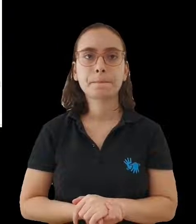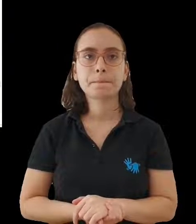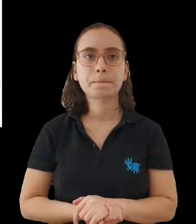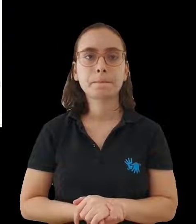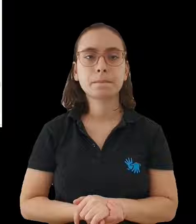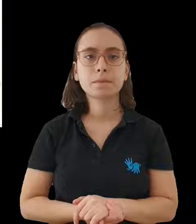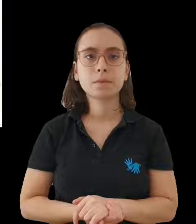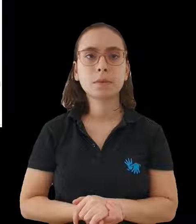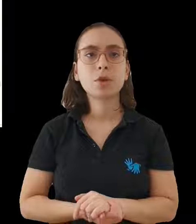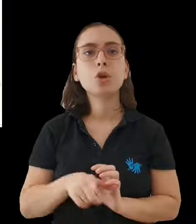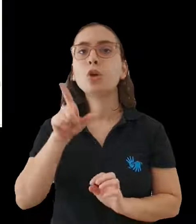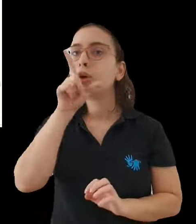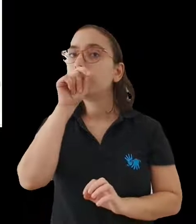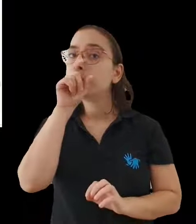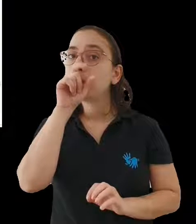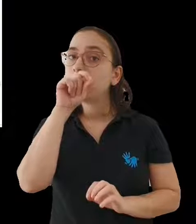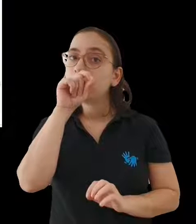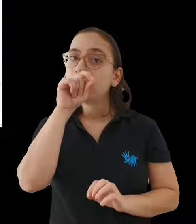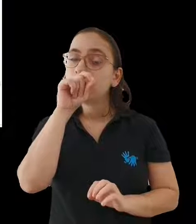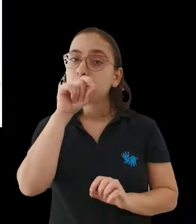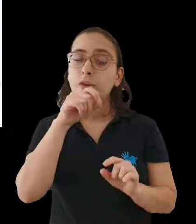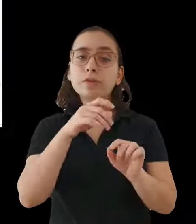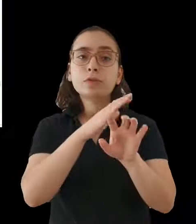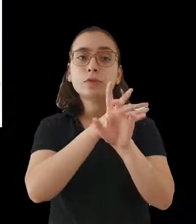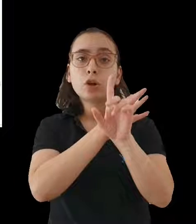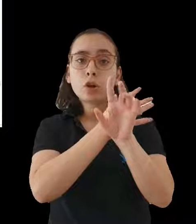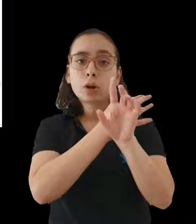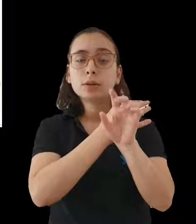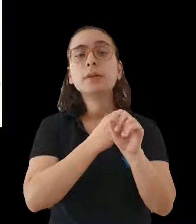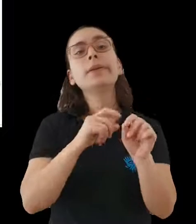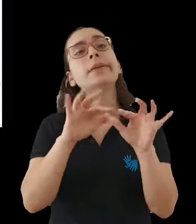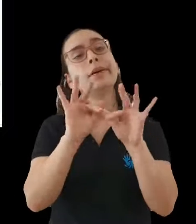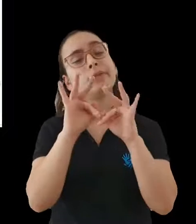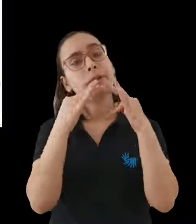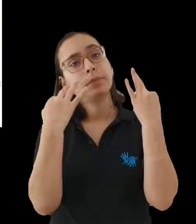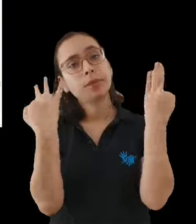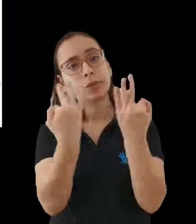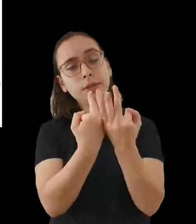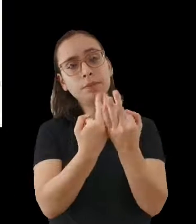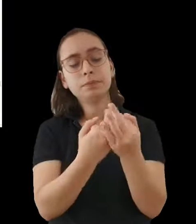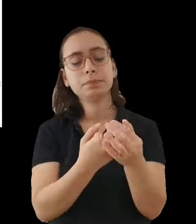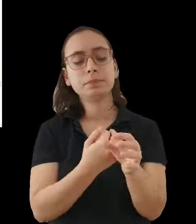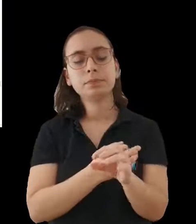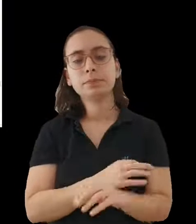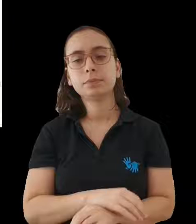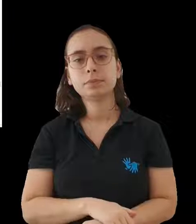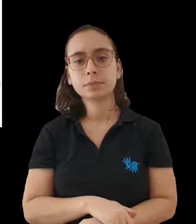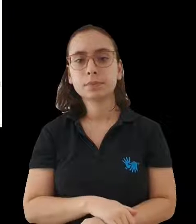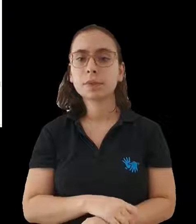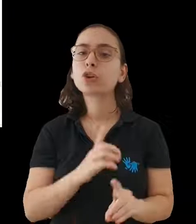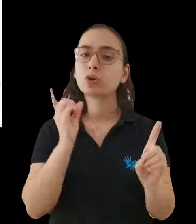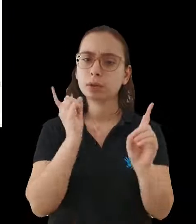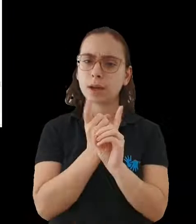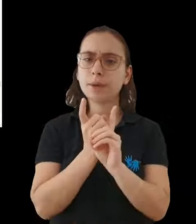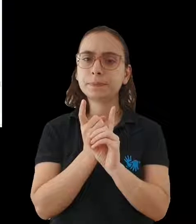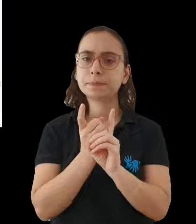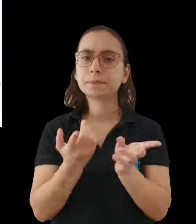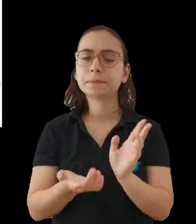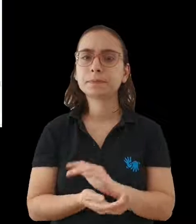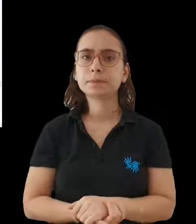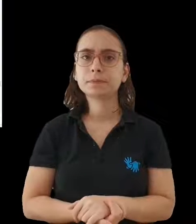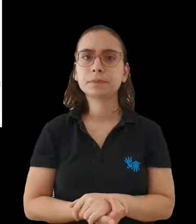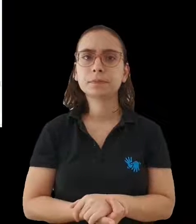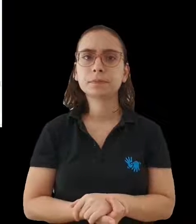Ó, o Beija-Flor e a família. Ela dá uma seguradinha aí. Acharam? Não tô conseguindo ver,